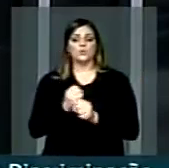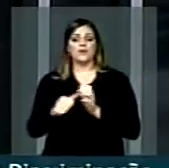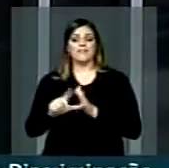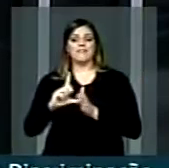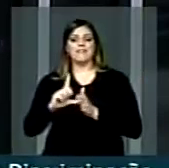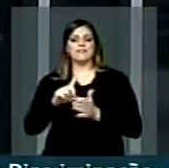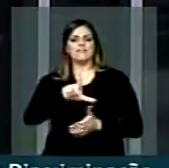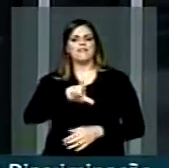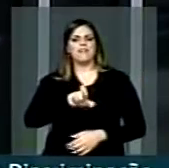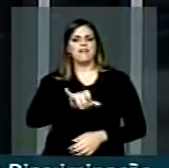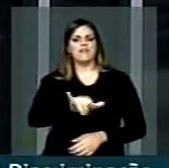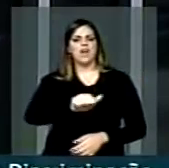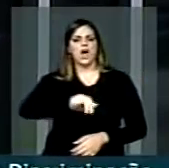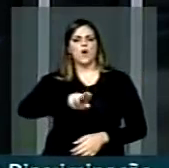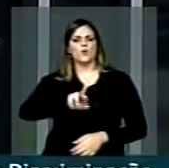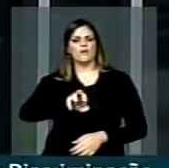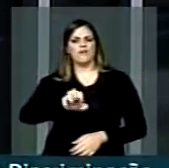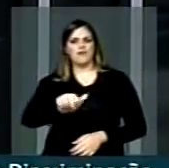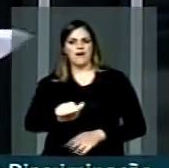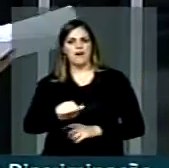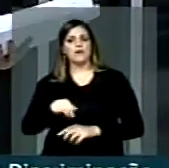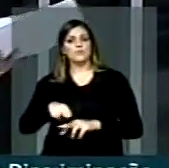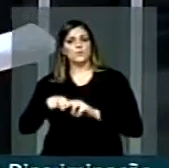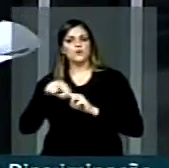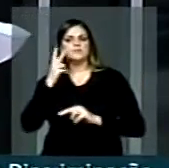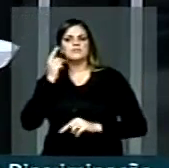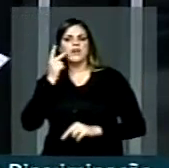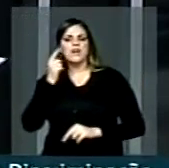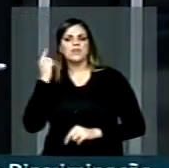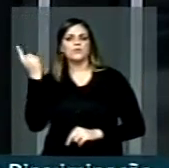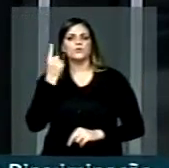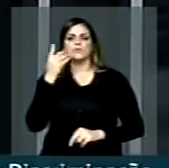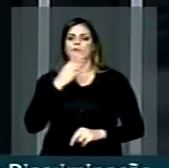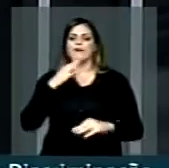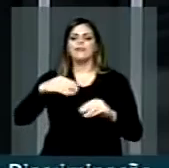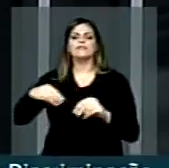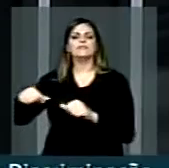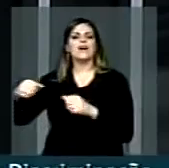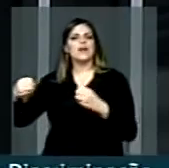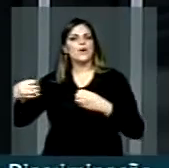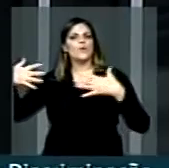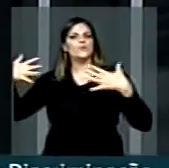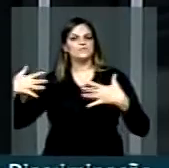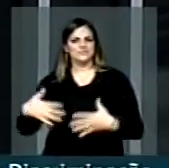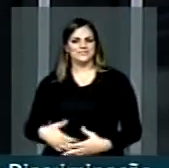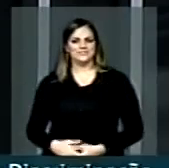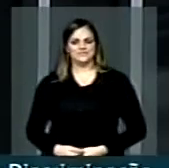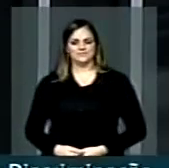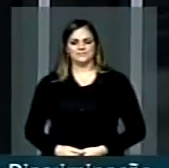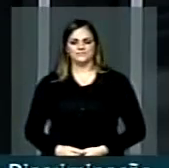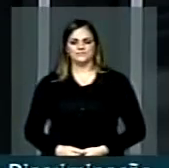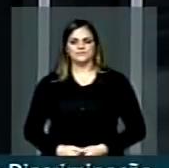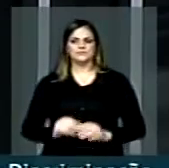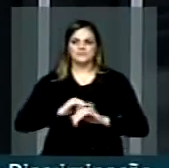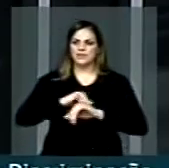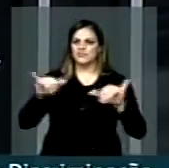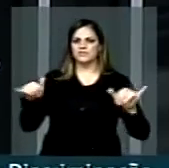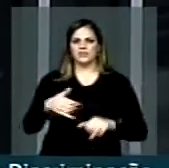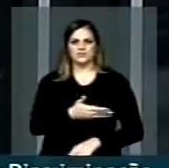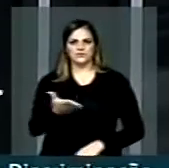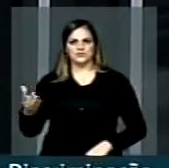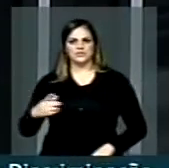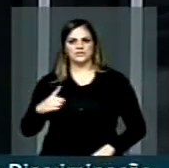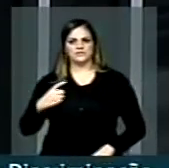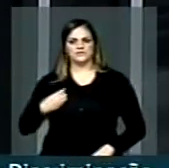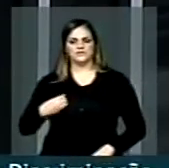nosso Ceará a ser conhecido como Terra da Luz. Quero saudar aqui também, em nome do Estado do Ceará, o deputado Mauro Benevides, que presidiu essa sessão, e o